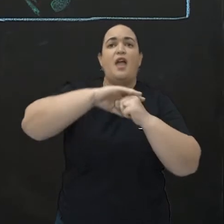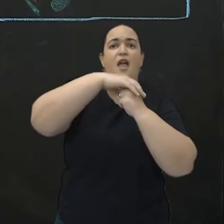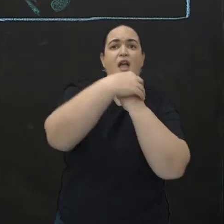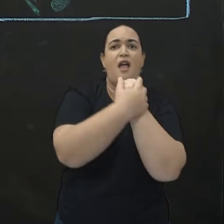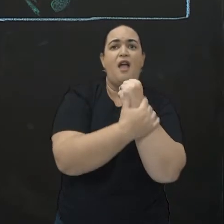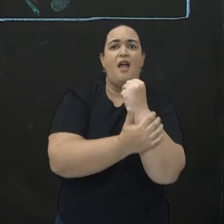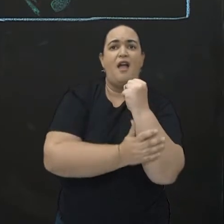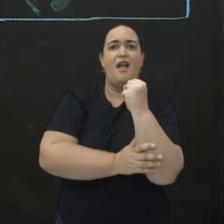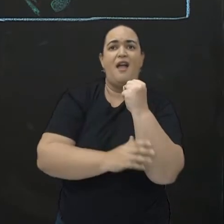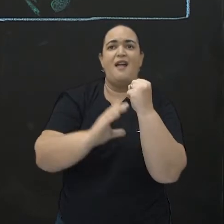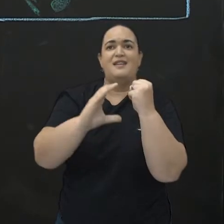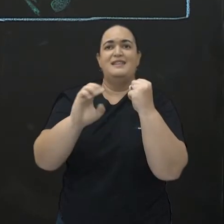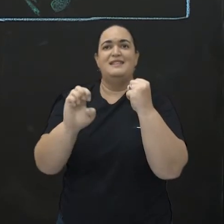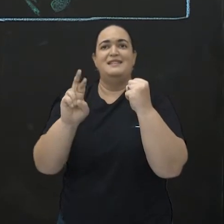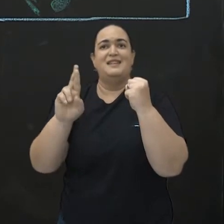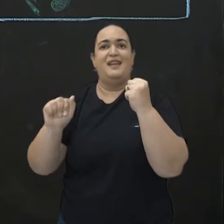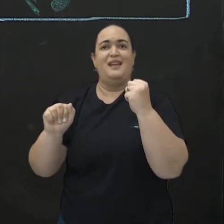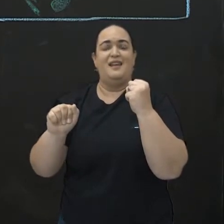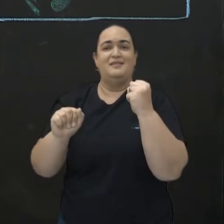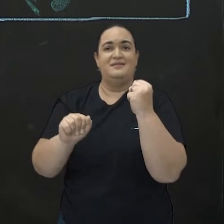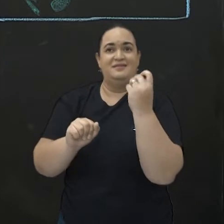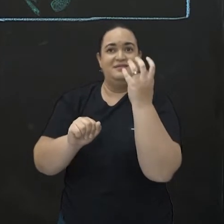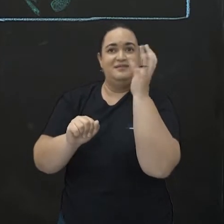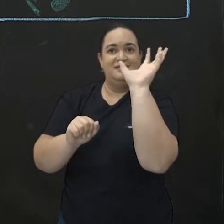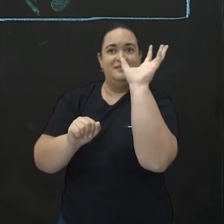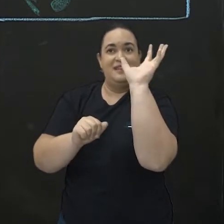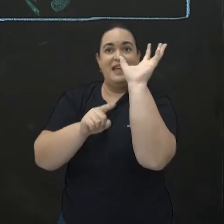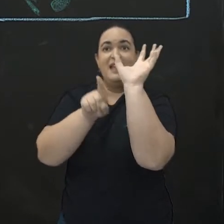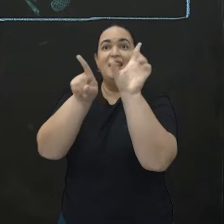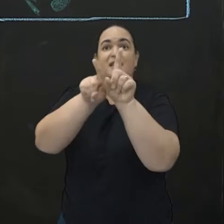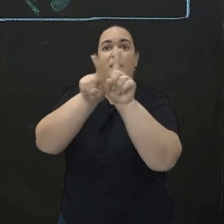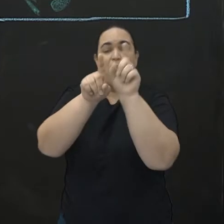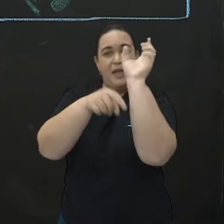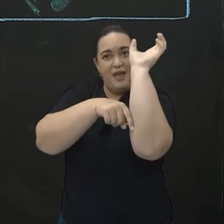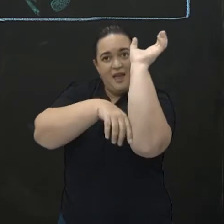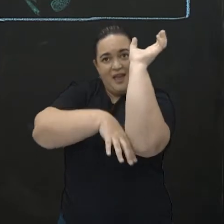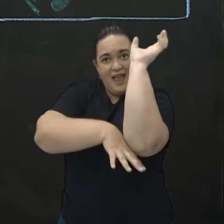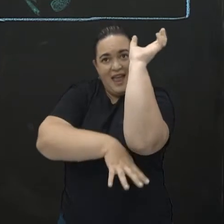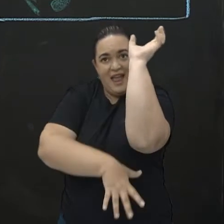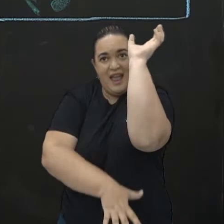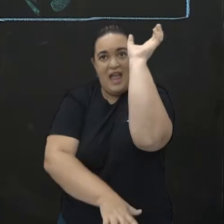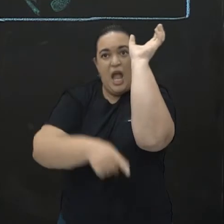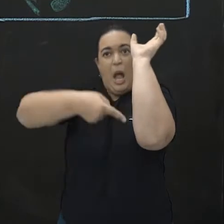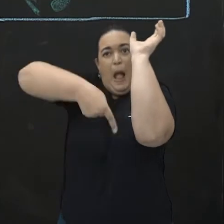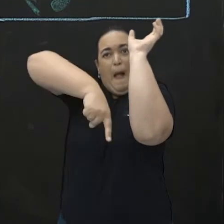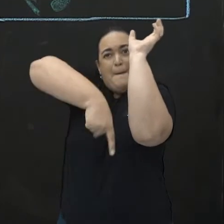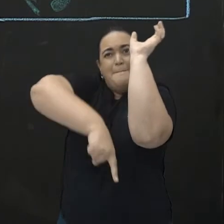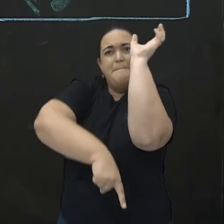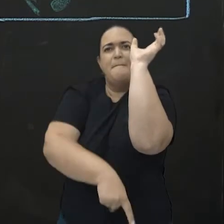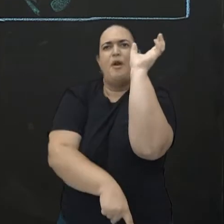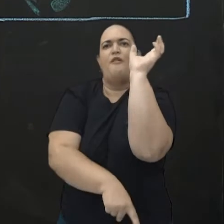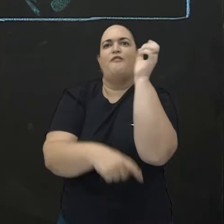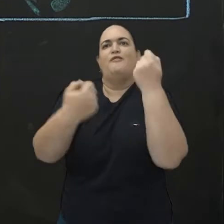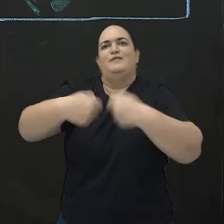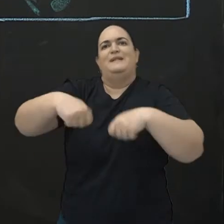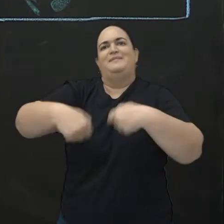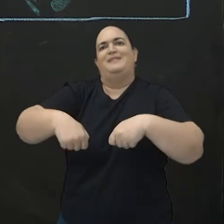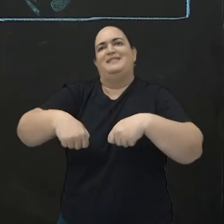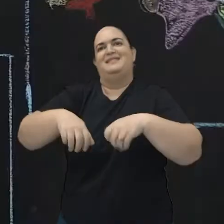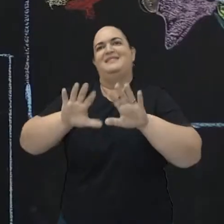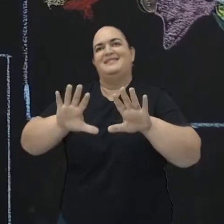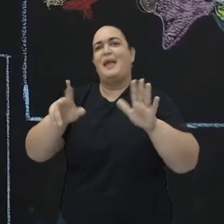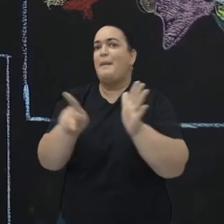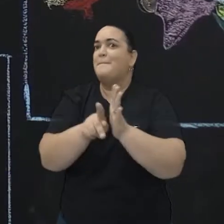e raízes profundas que vão buscar a água nos mais profundos lençóis freáticos aí da região. Essa característica na Ásia Central,